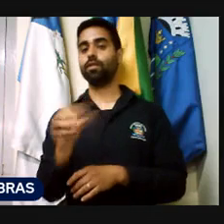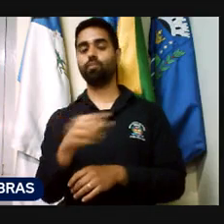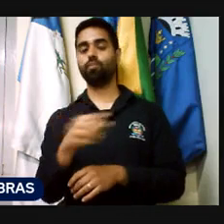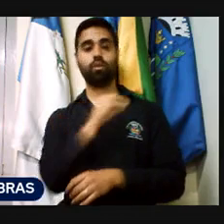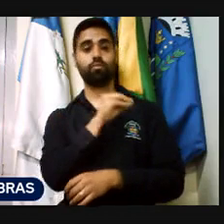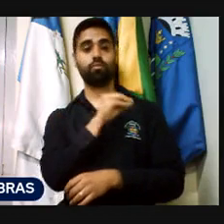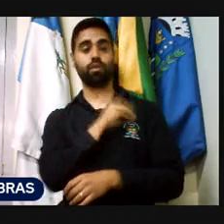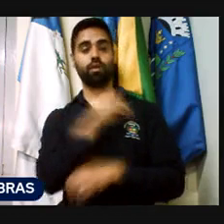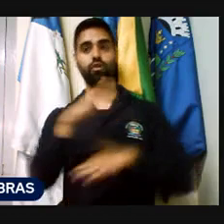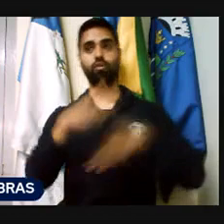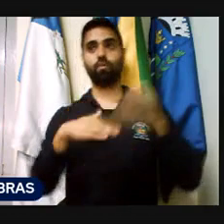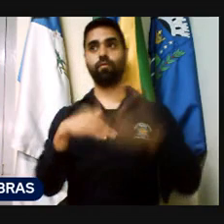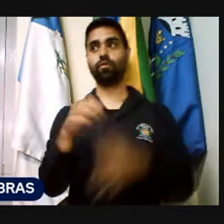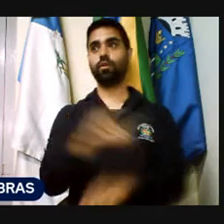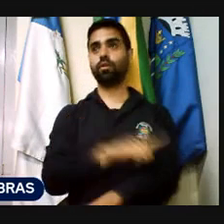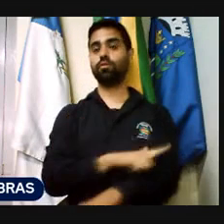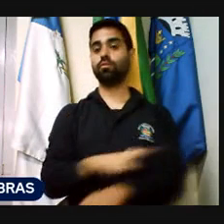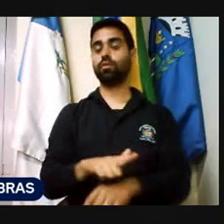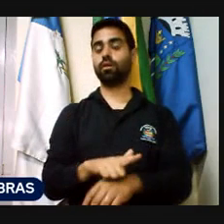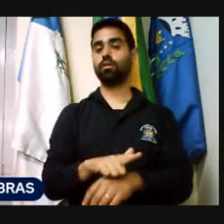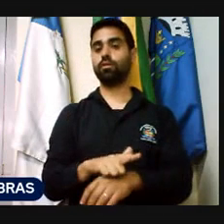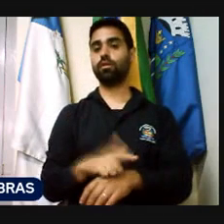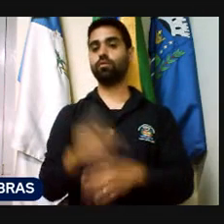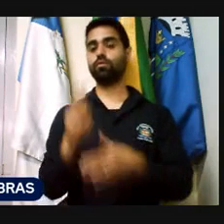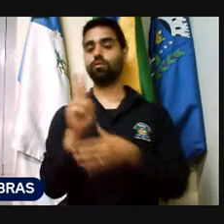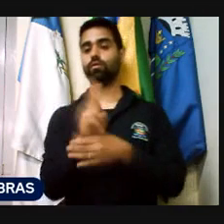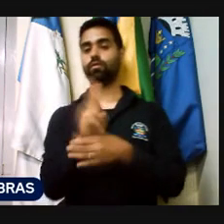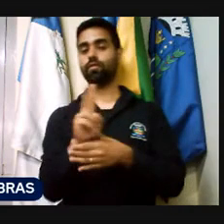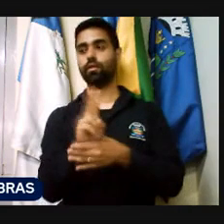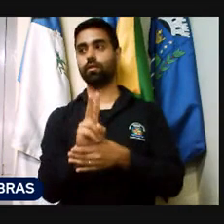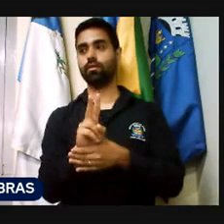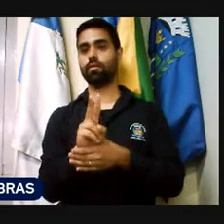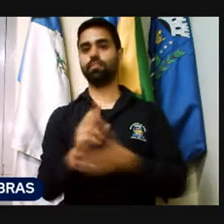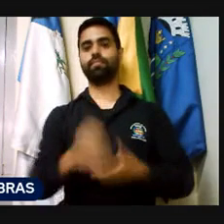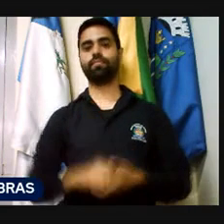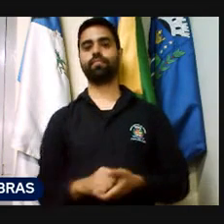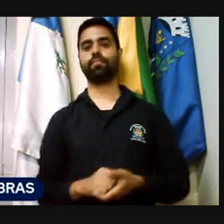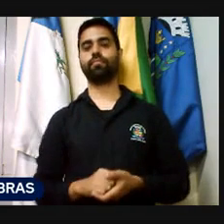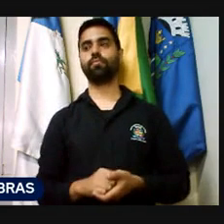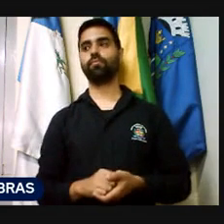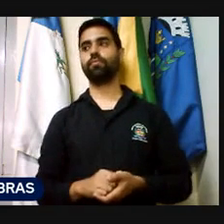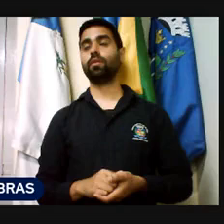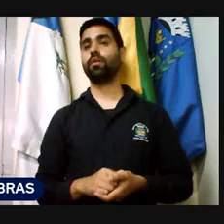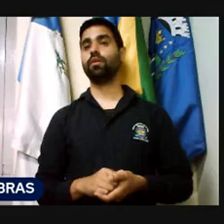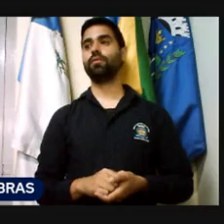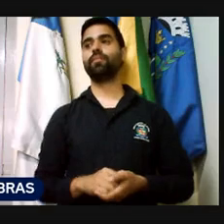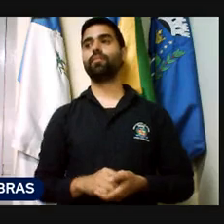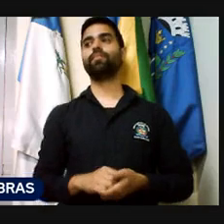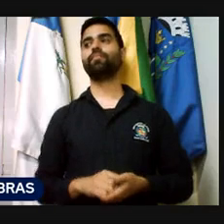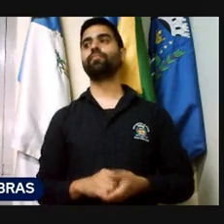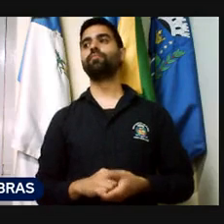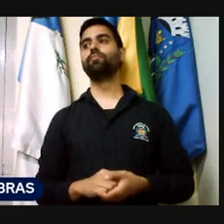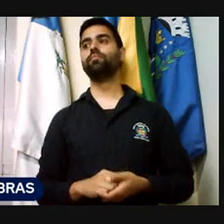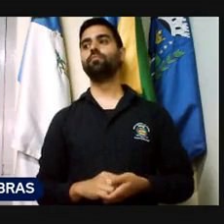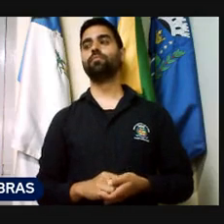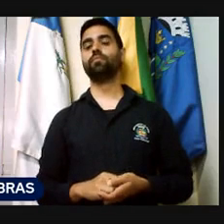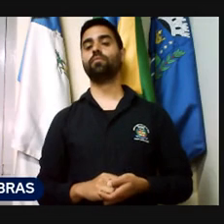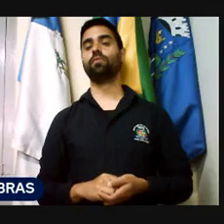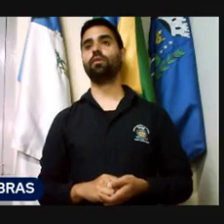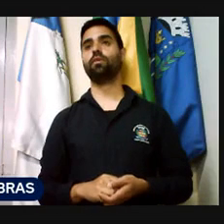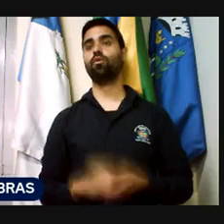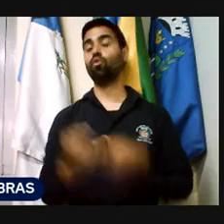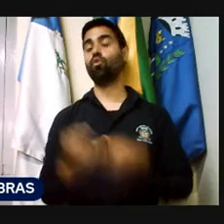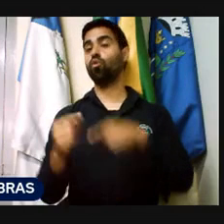aos profissionais da educação da rede pública do município de Valença, na forma que especifica, dando inclusive outras providências. A